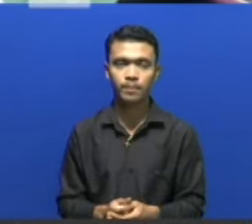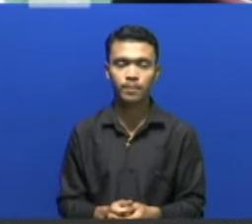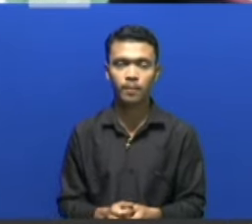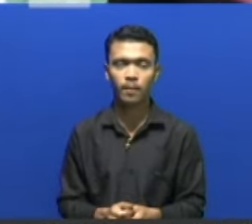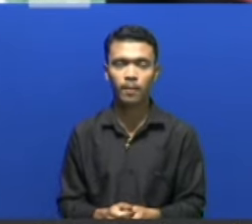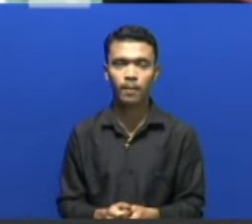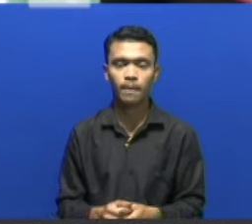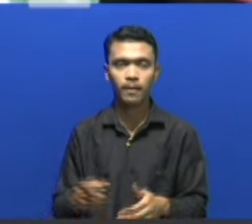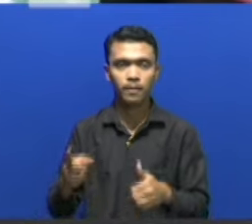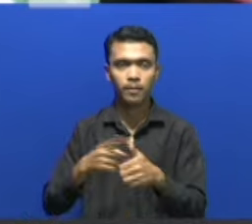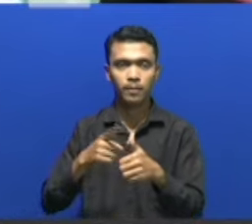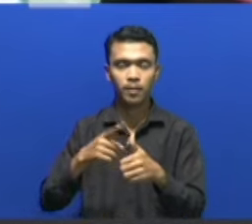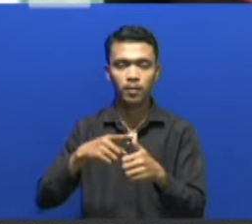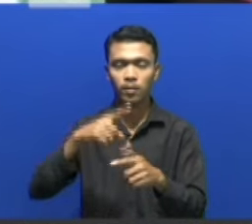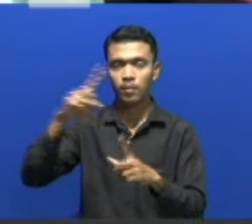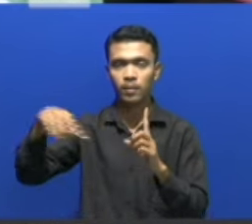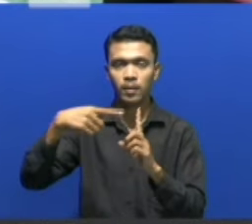quando husi